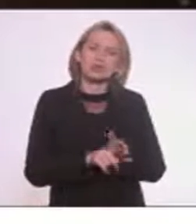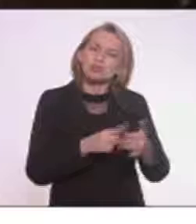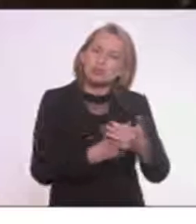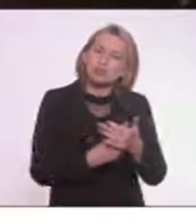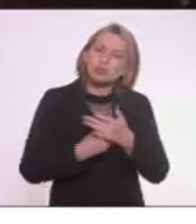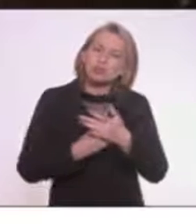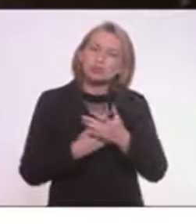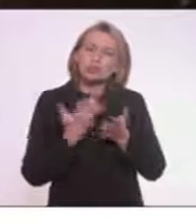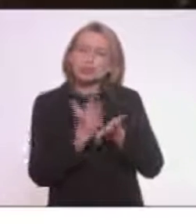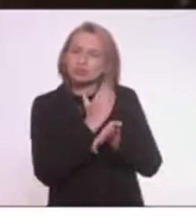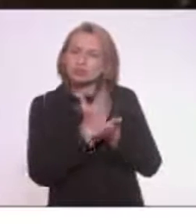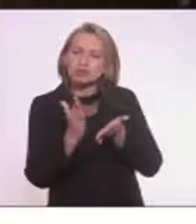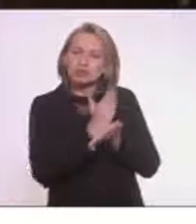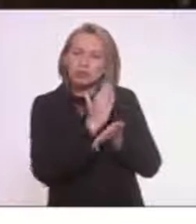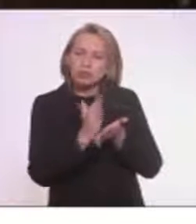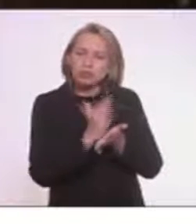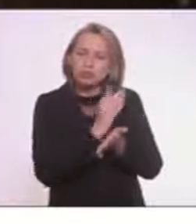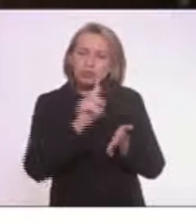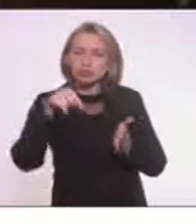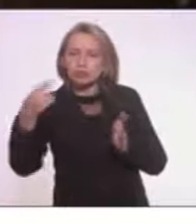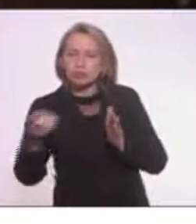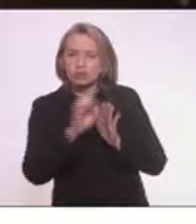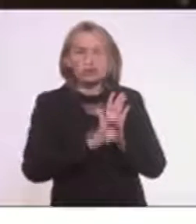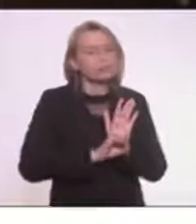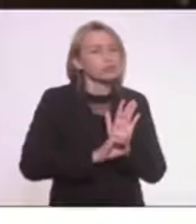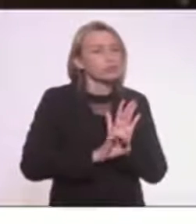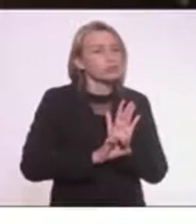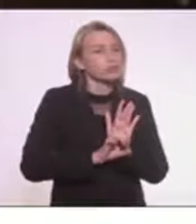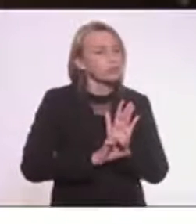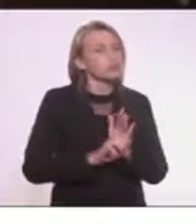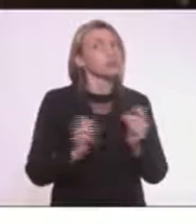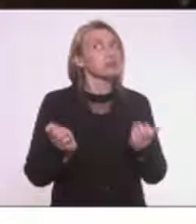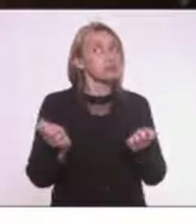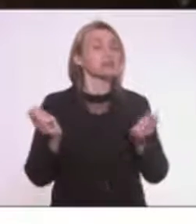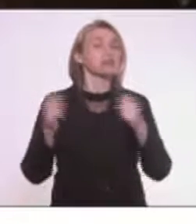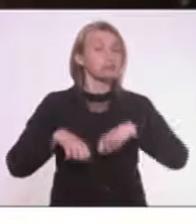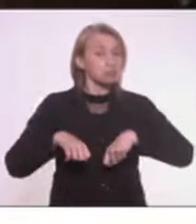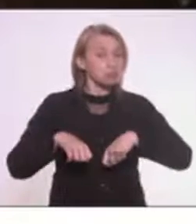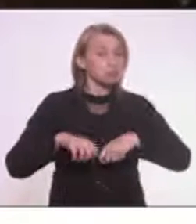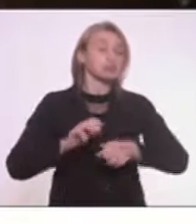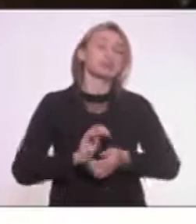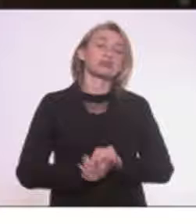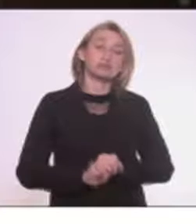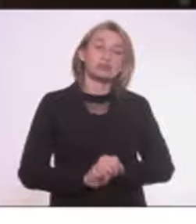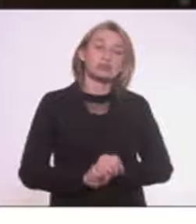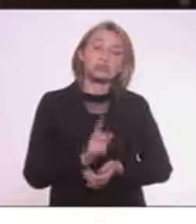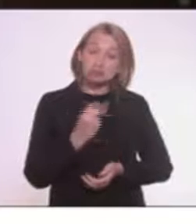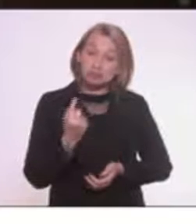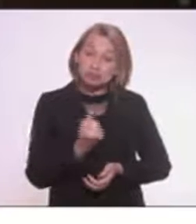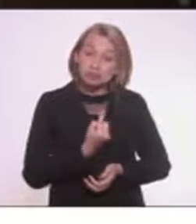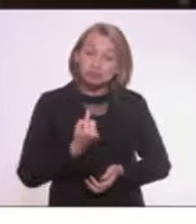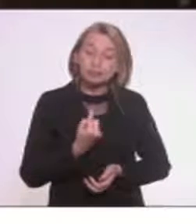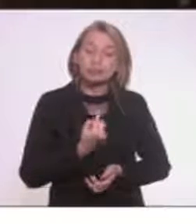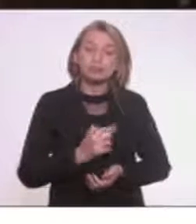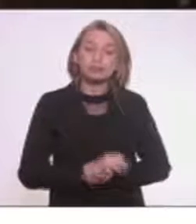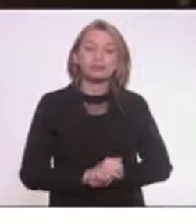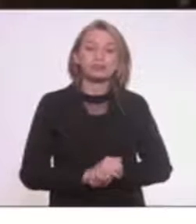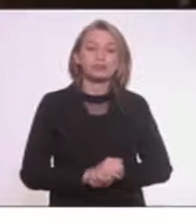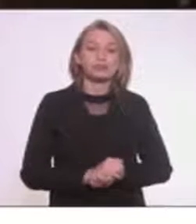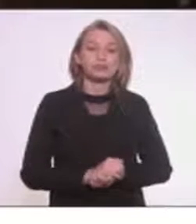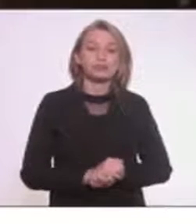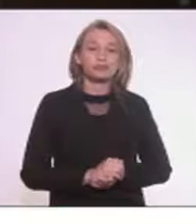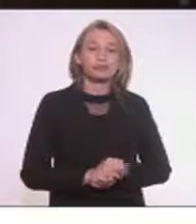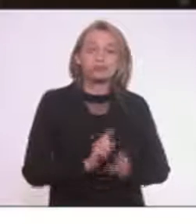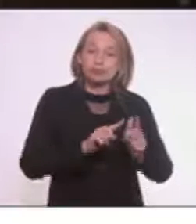preservando algum dos destaques, é a possibilidade da gente acertar